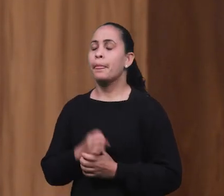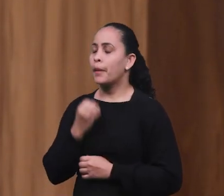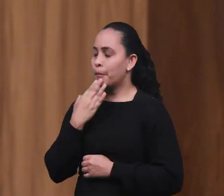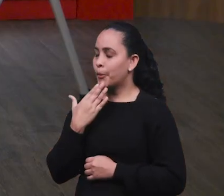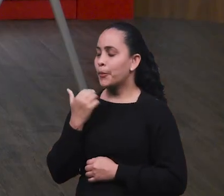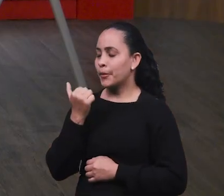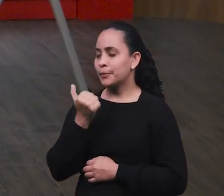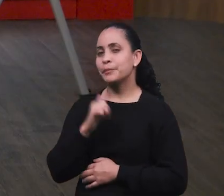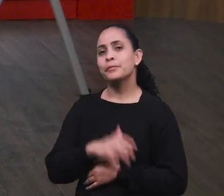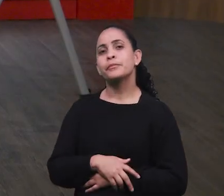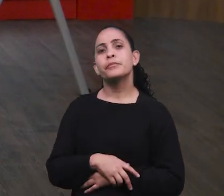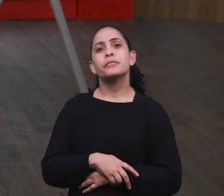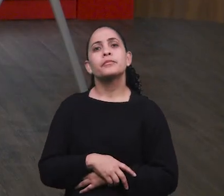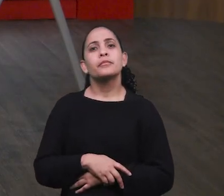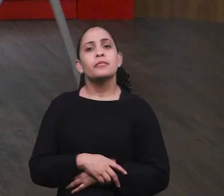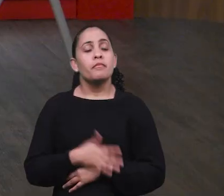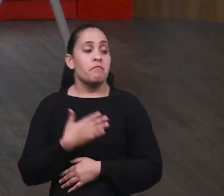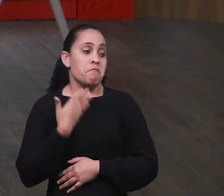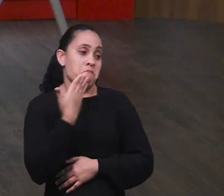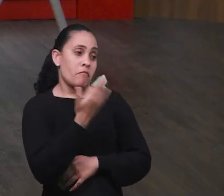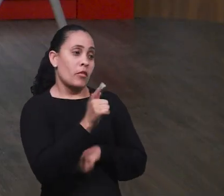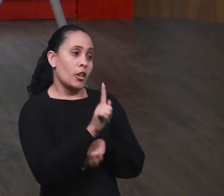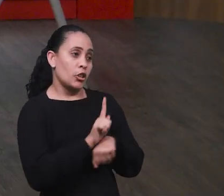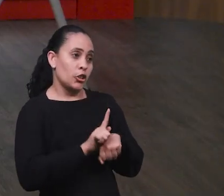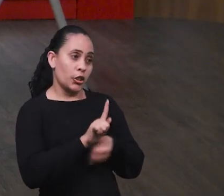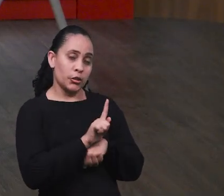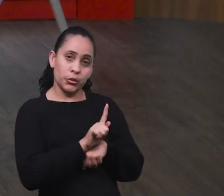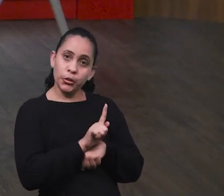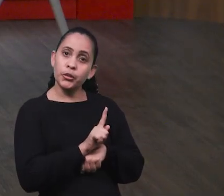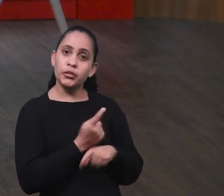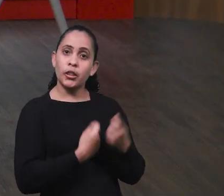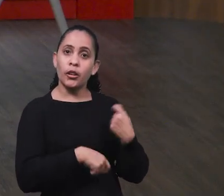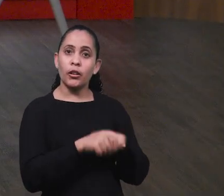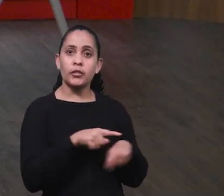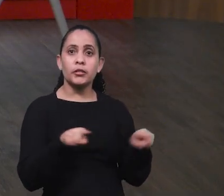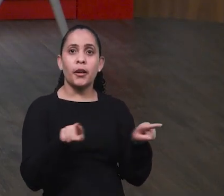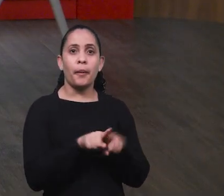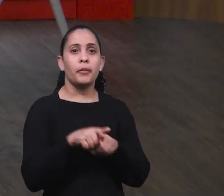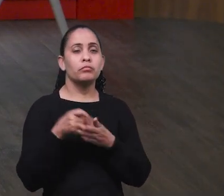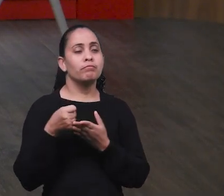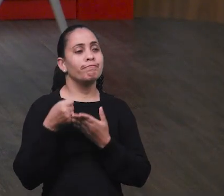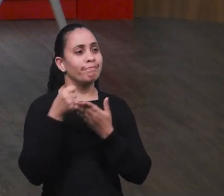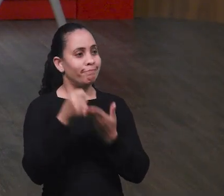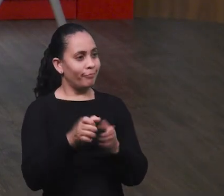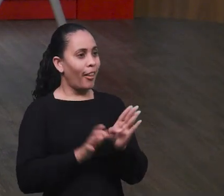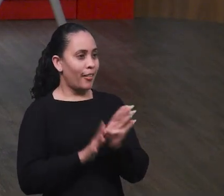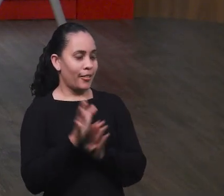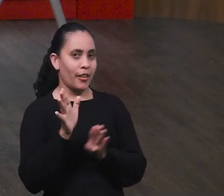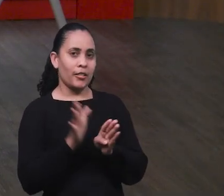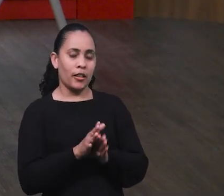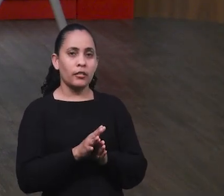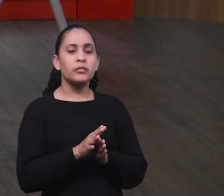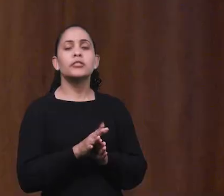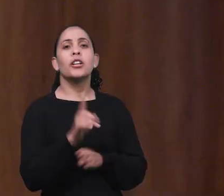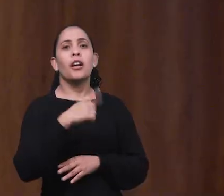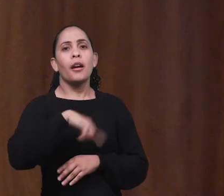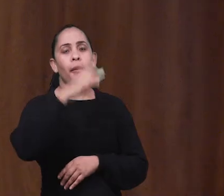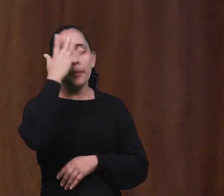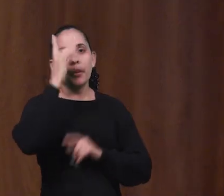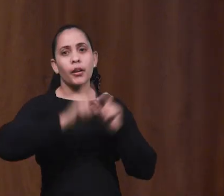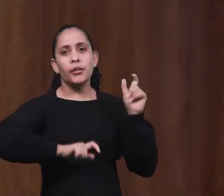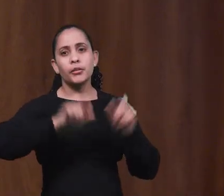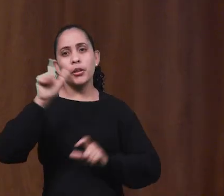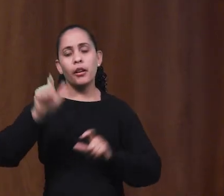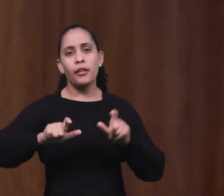bom. O Pedro, ele é gestor de negócios, consultor de negócios, atende